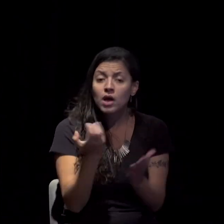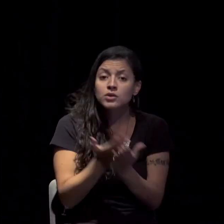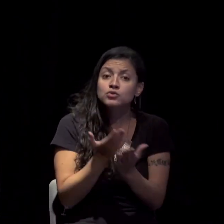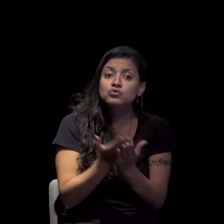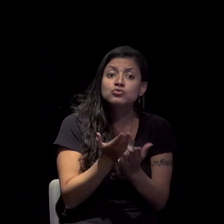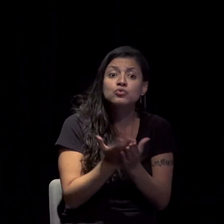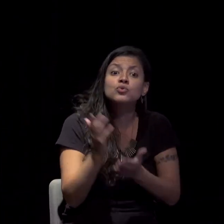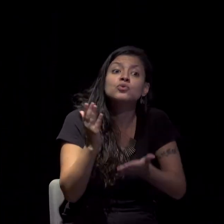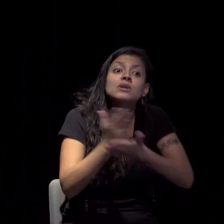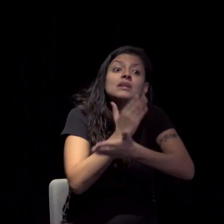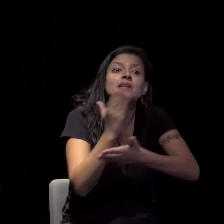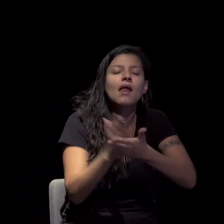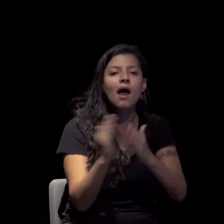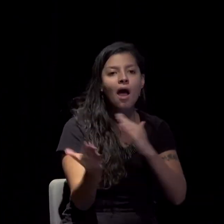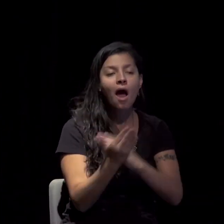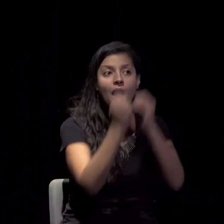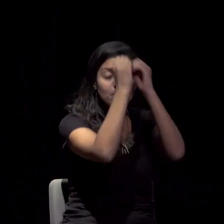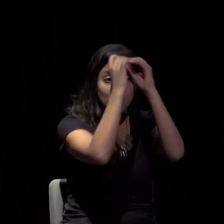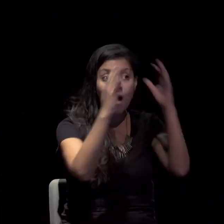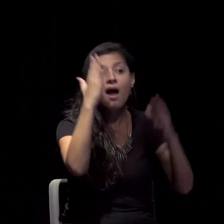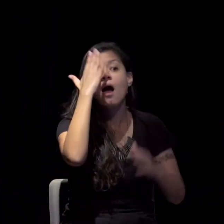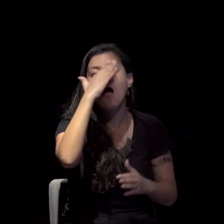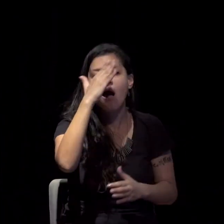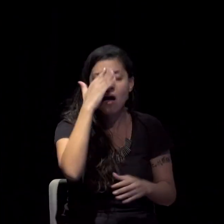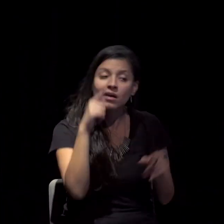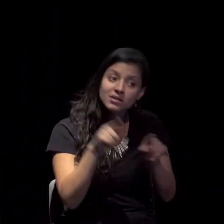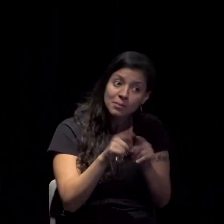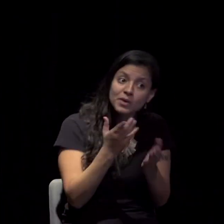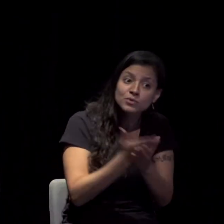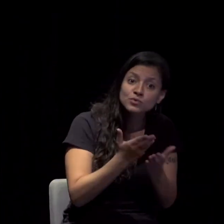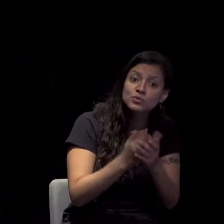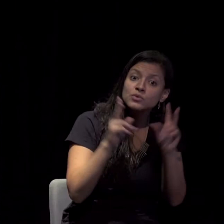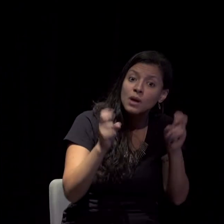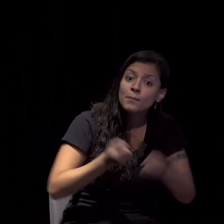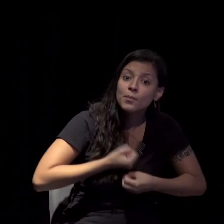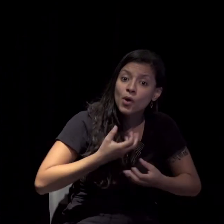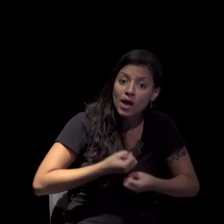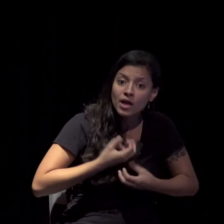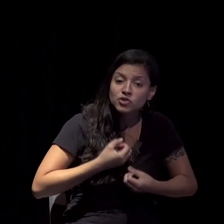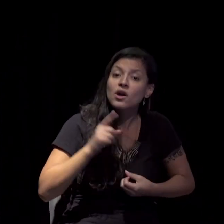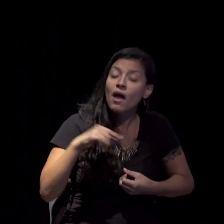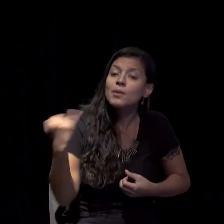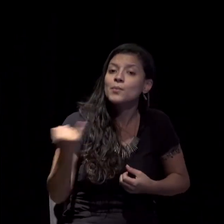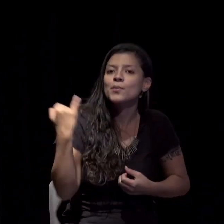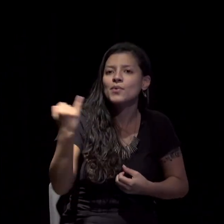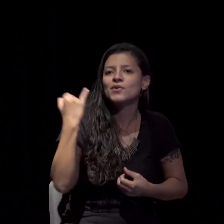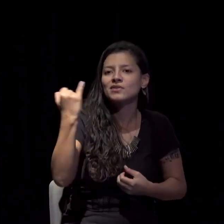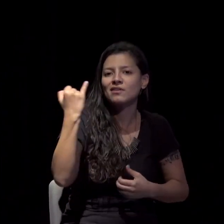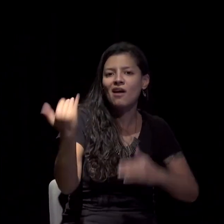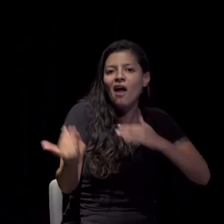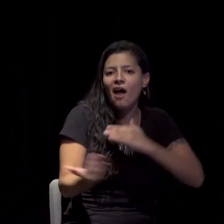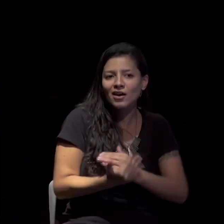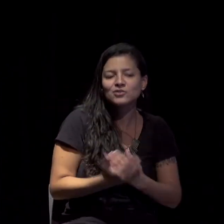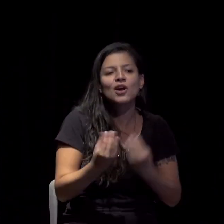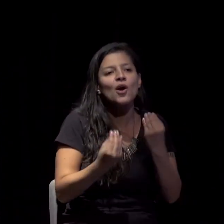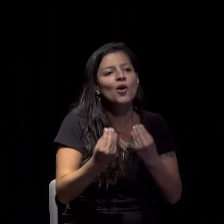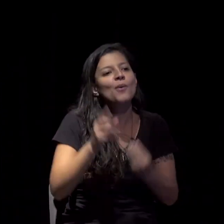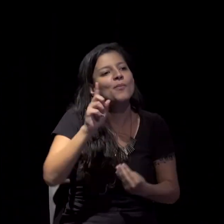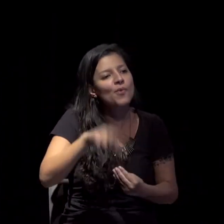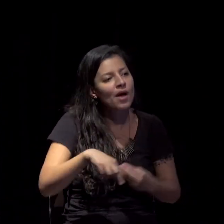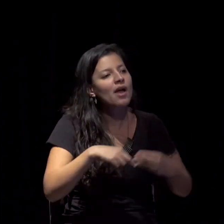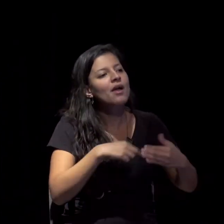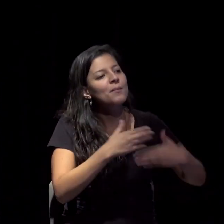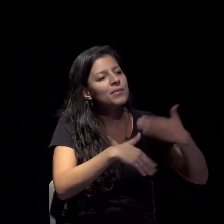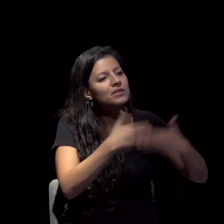auxílio fundamental. Os estudos de poética são muito significativos para que possamos trabalhar com o processo de decifração